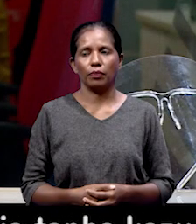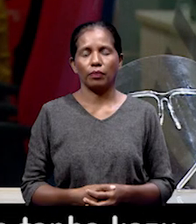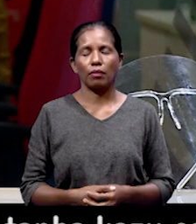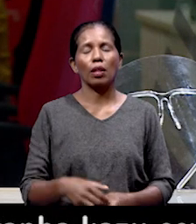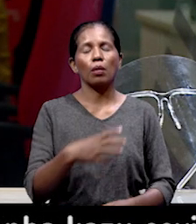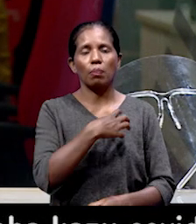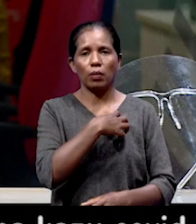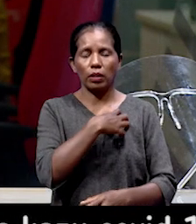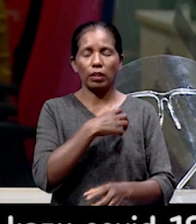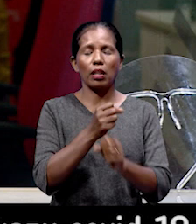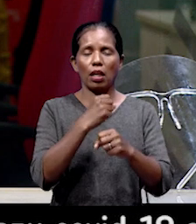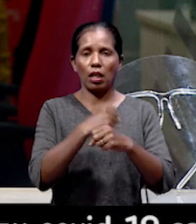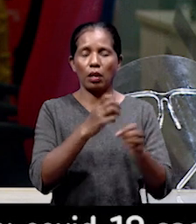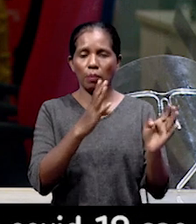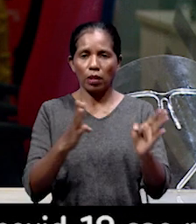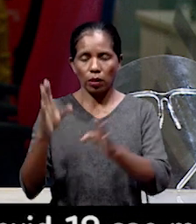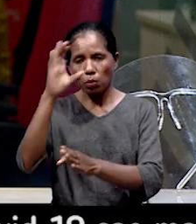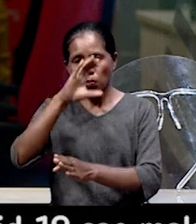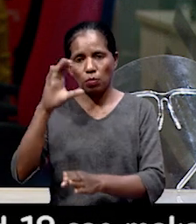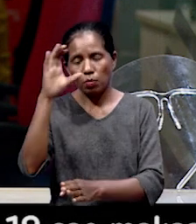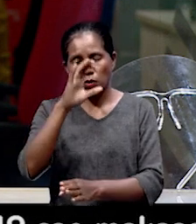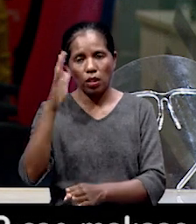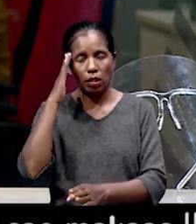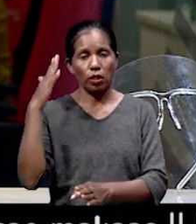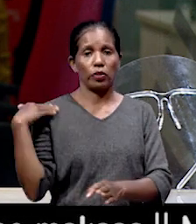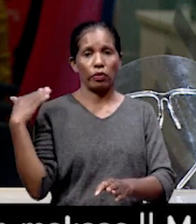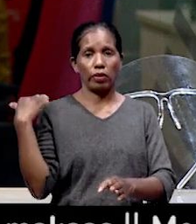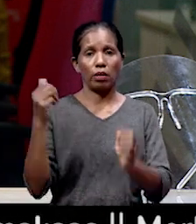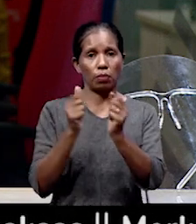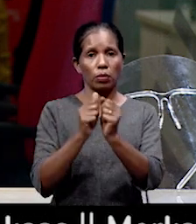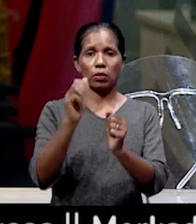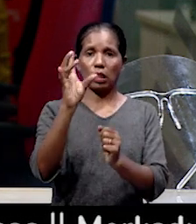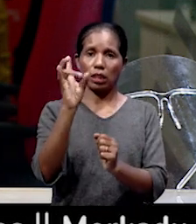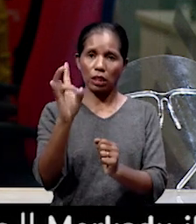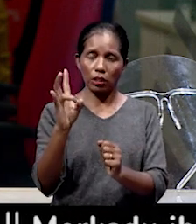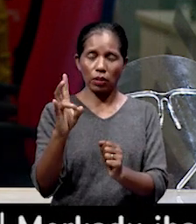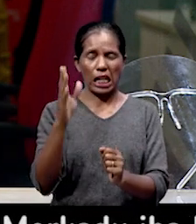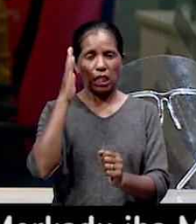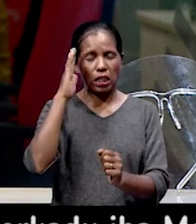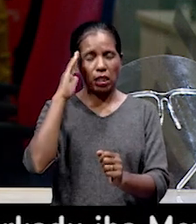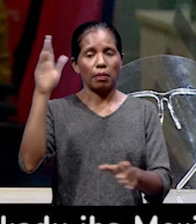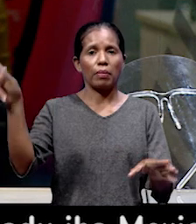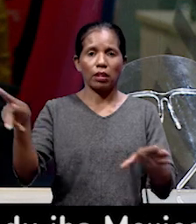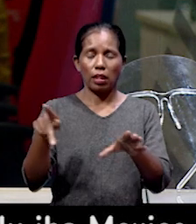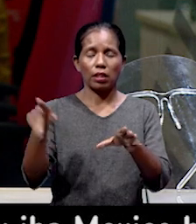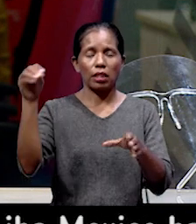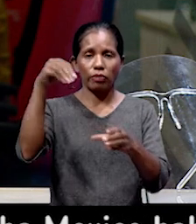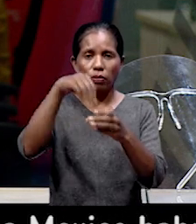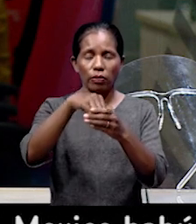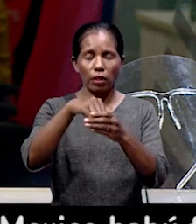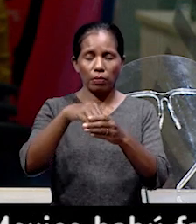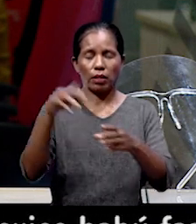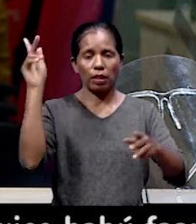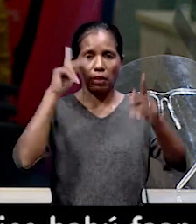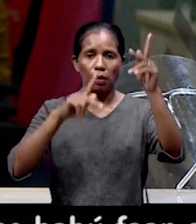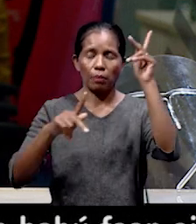Penitele halo processo de identificação ba jovem nem rito, nebe desconfia envolve e acontecimento